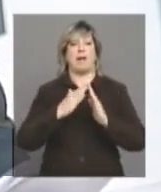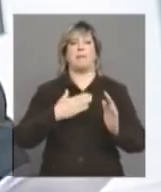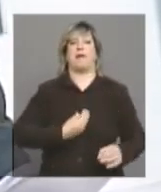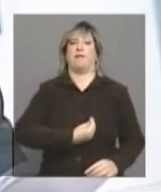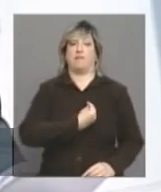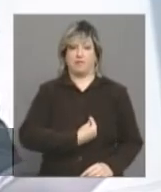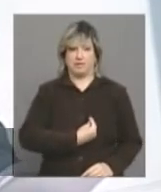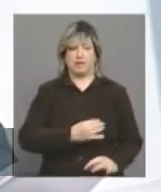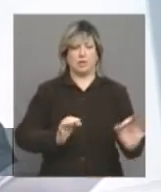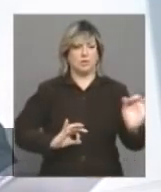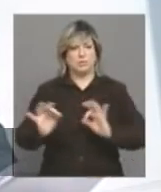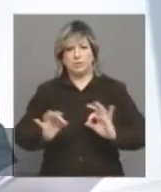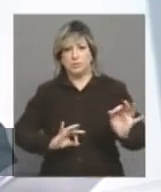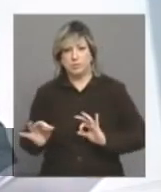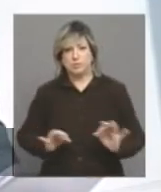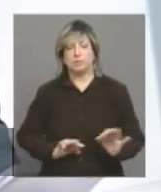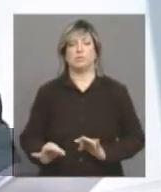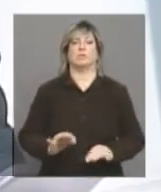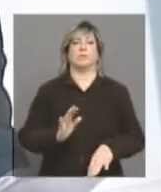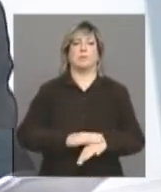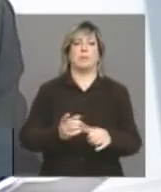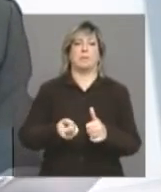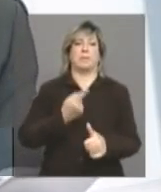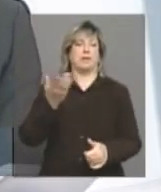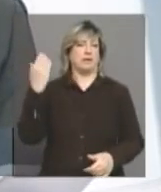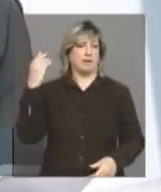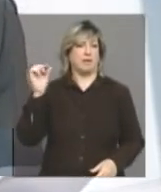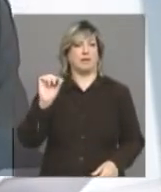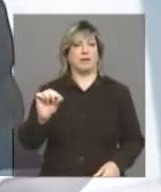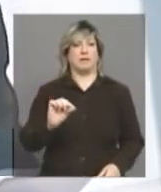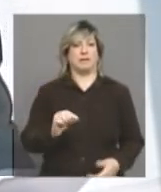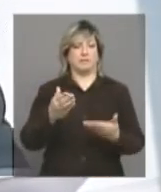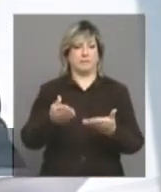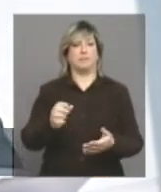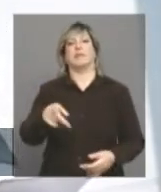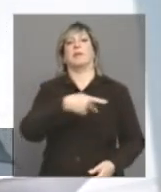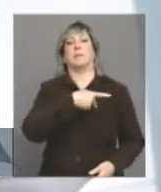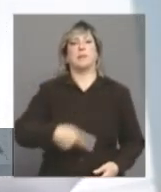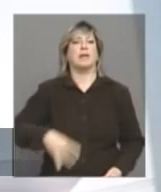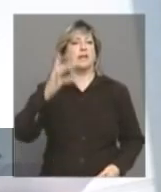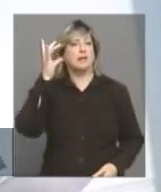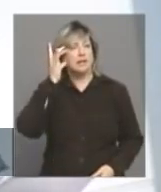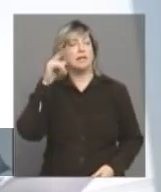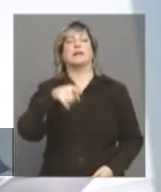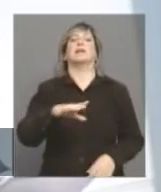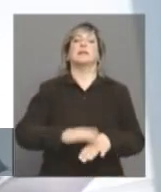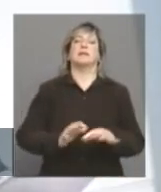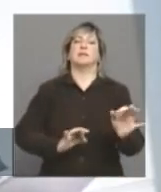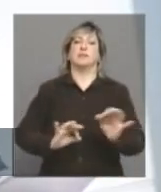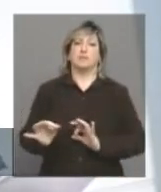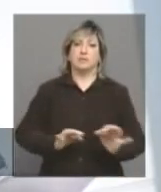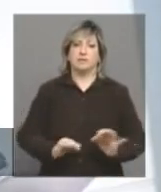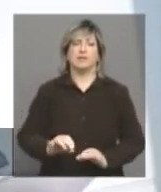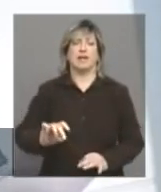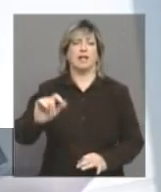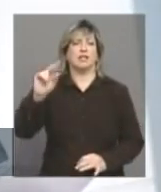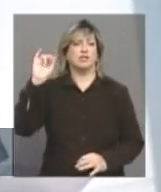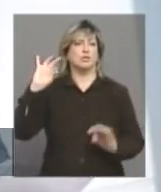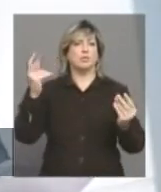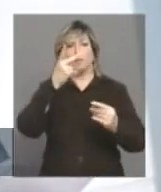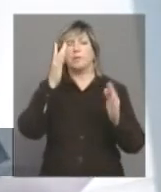cuja elaboração foi coordenada por Vossa Excelência, Presidenta Dilma, e que veio atender a um antigo clamor